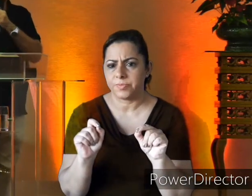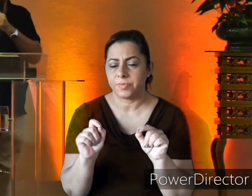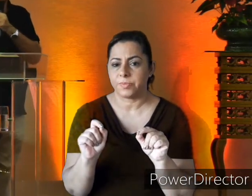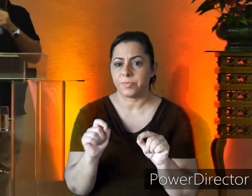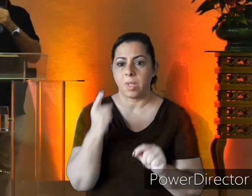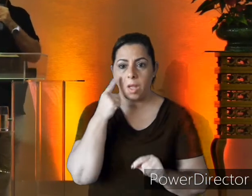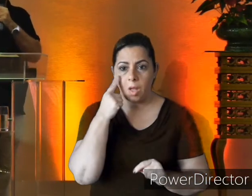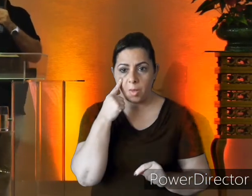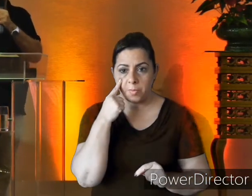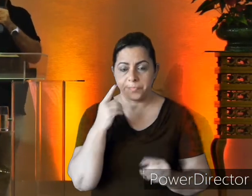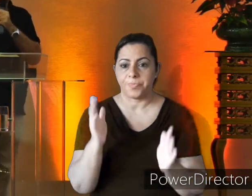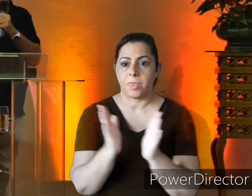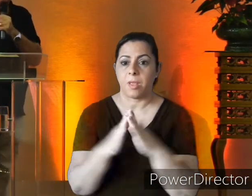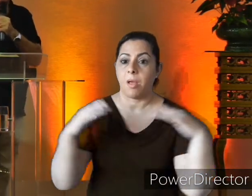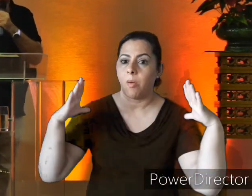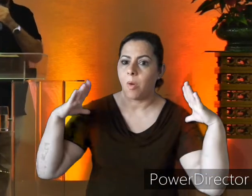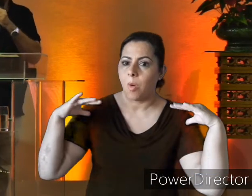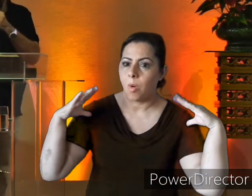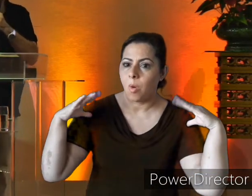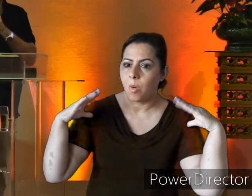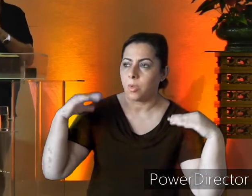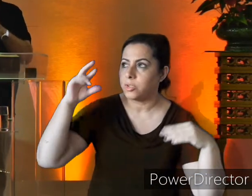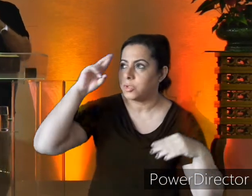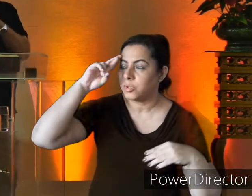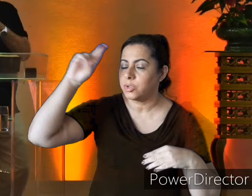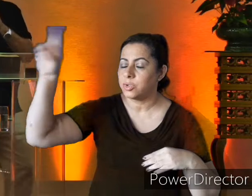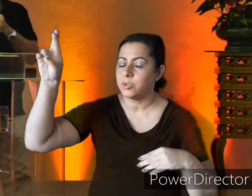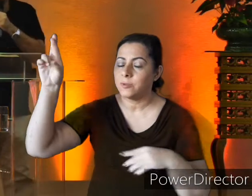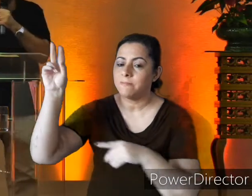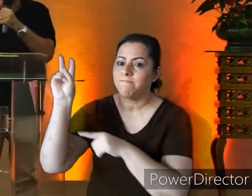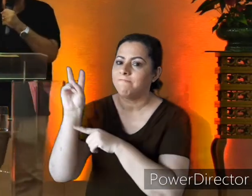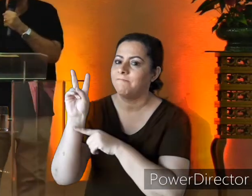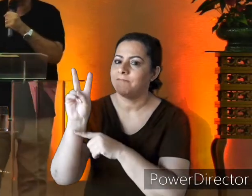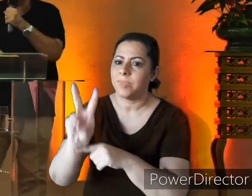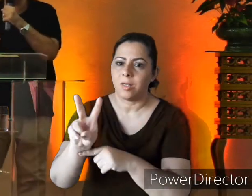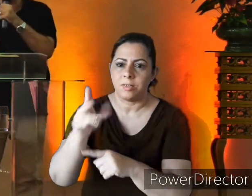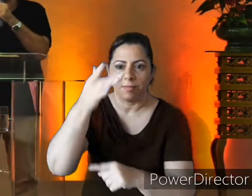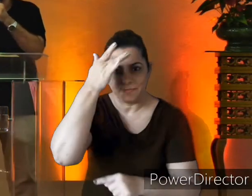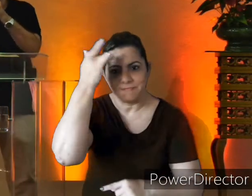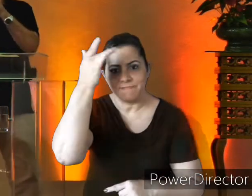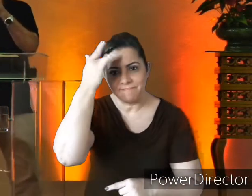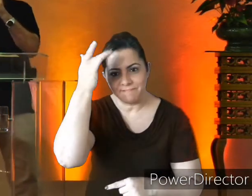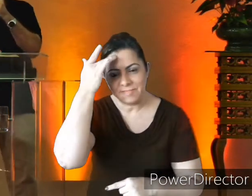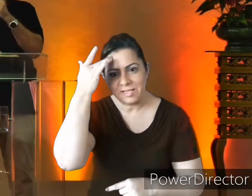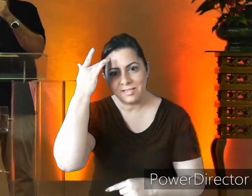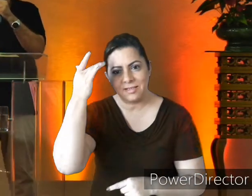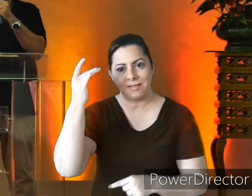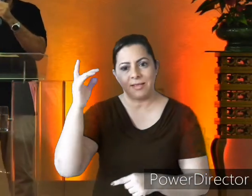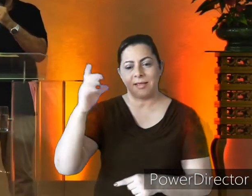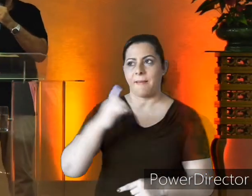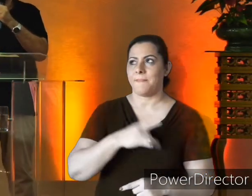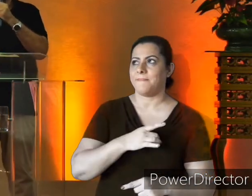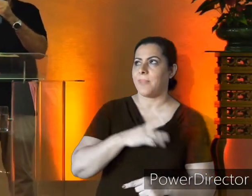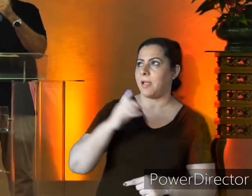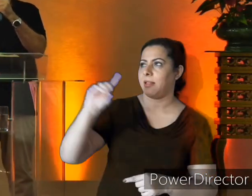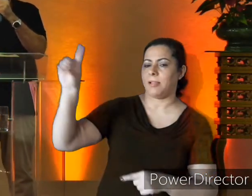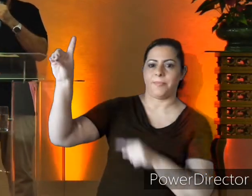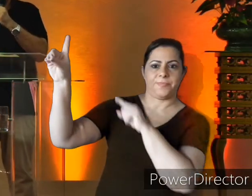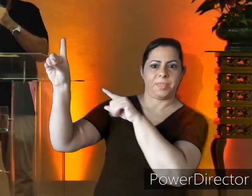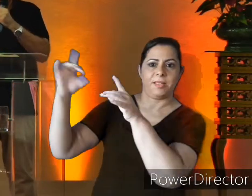palavra, o anjo do Senhor acampa ao redor daqueles que temem ao Senhor e os